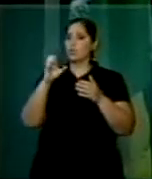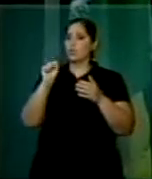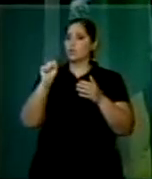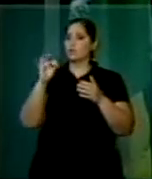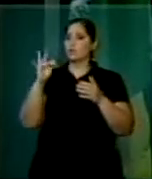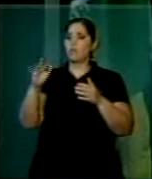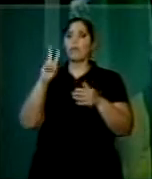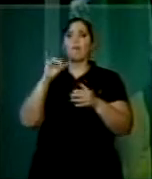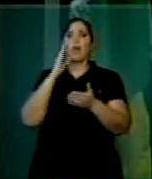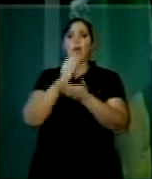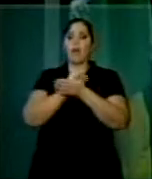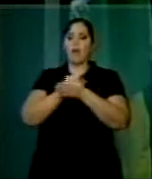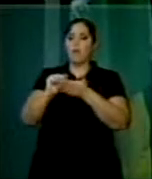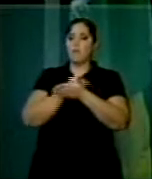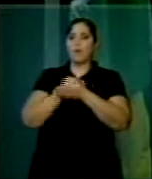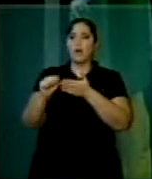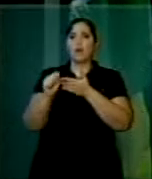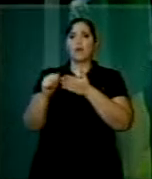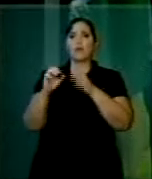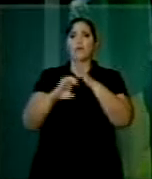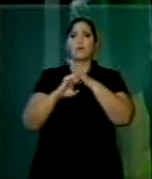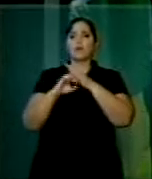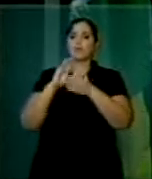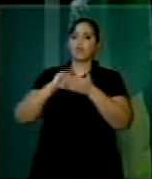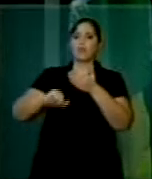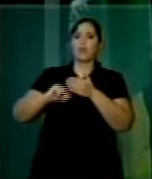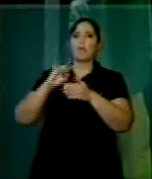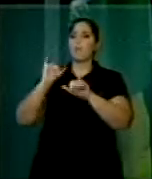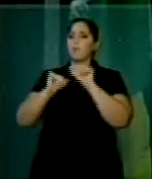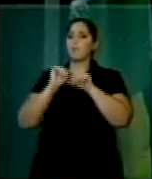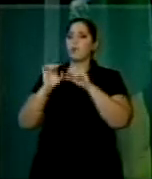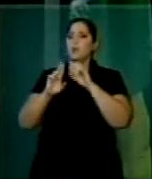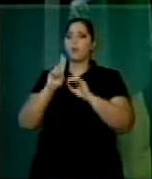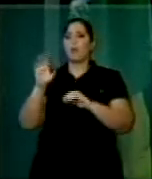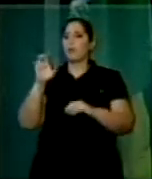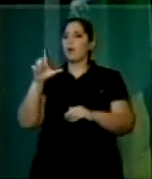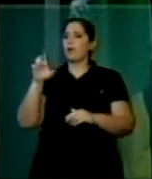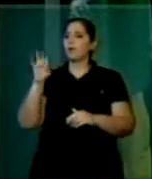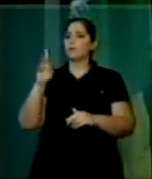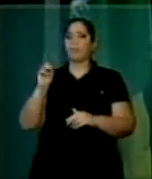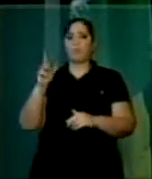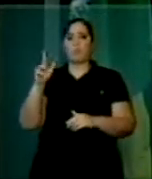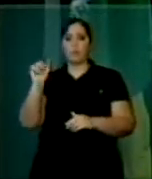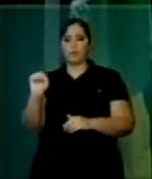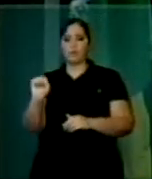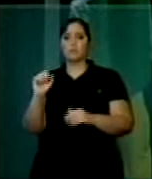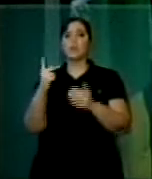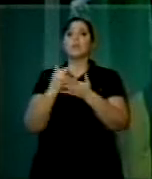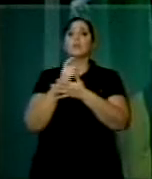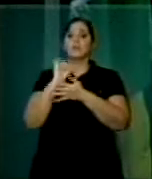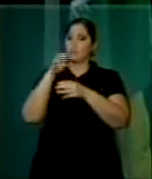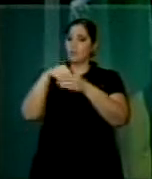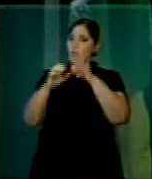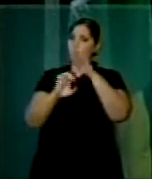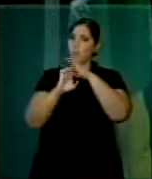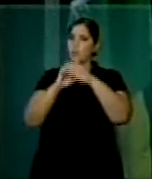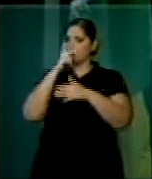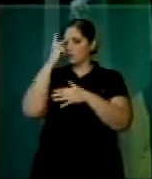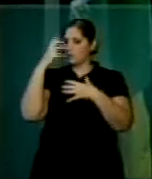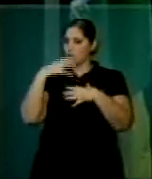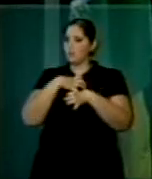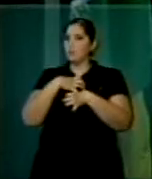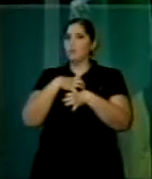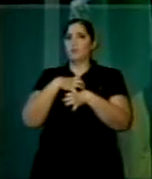apagado dessa empresa e teríamos o nome Eletrobras, isso cria dentro das empresas uma certa